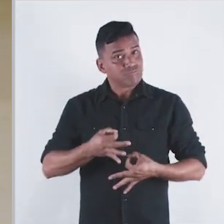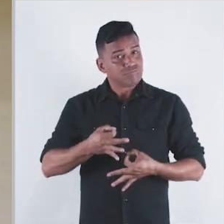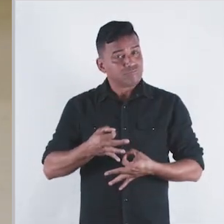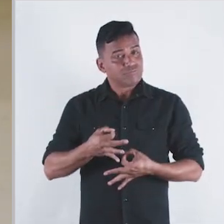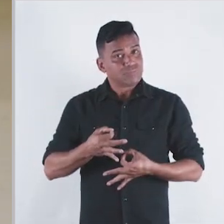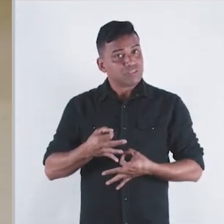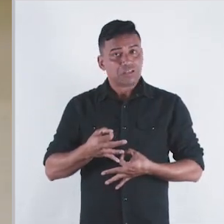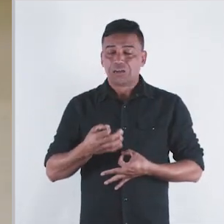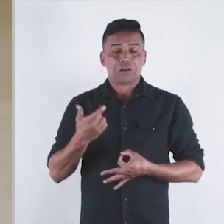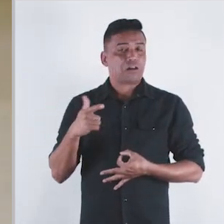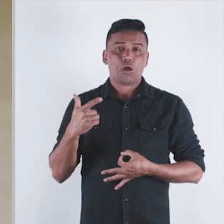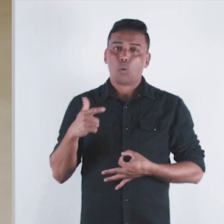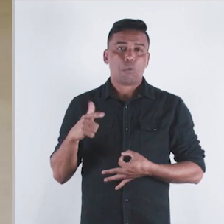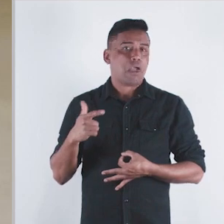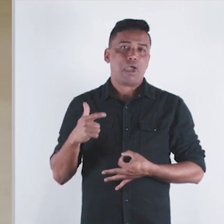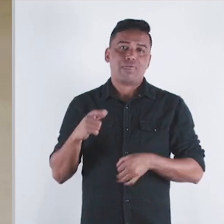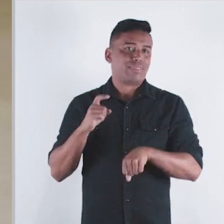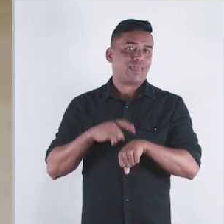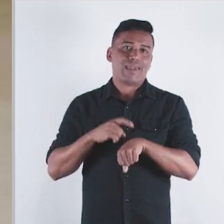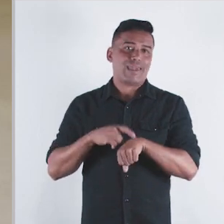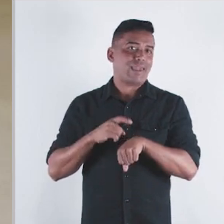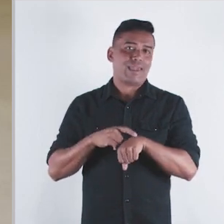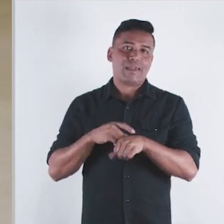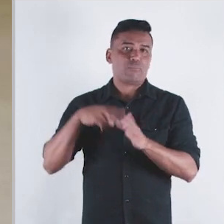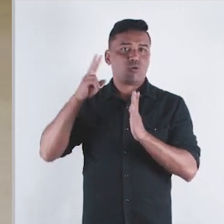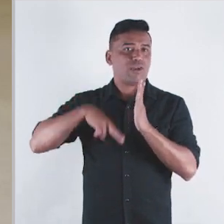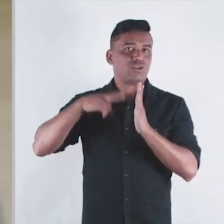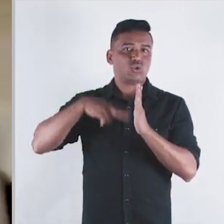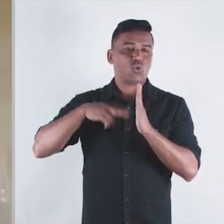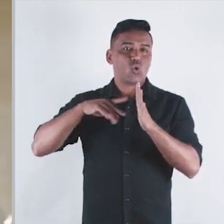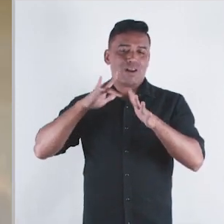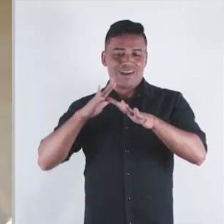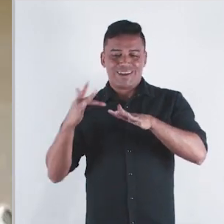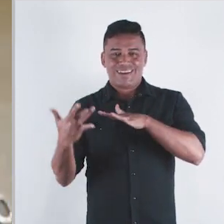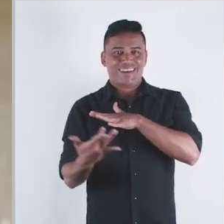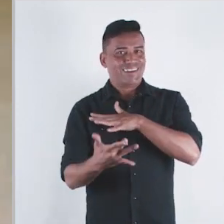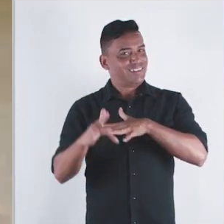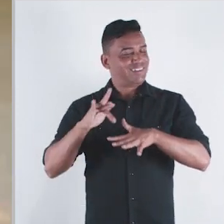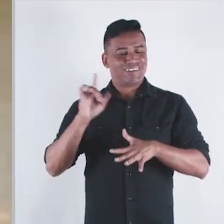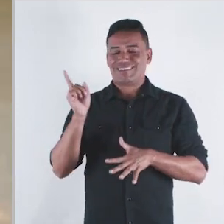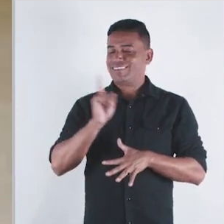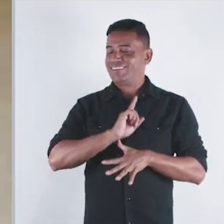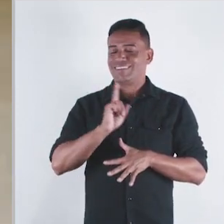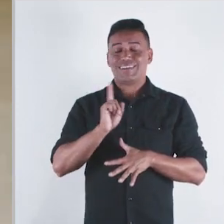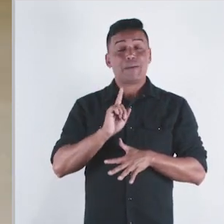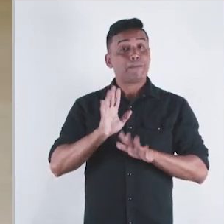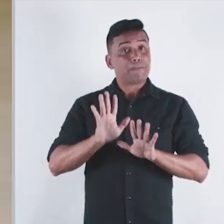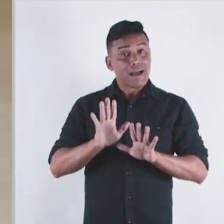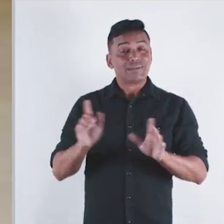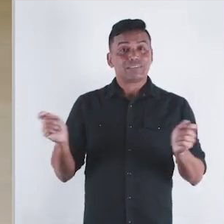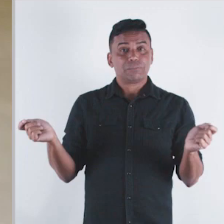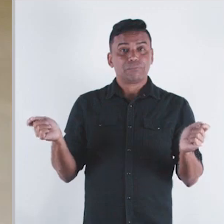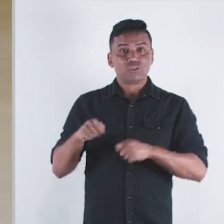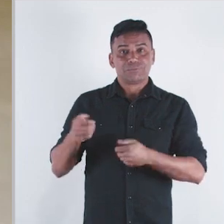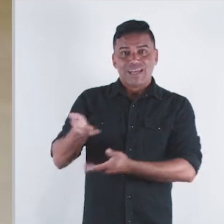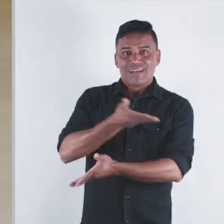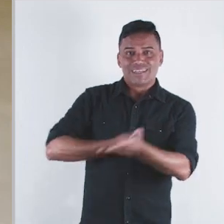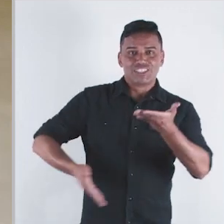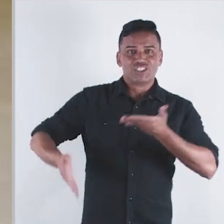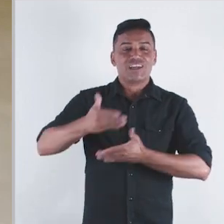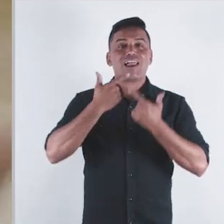o tempo das redes, de leitura nas redes, de maneira nenhuma, mas ter também a possibilidade de articulação de